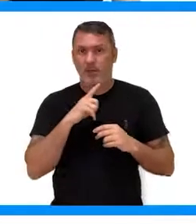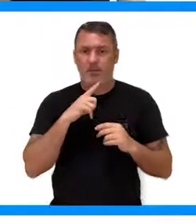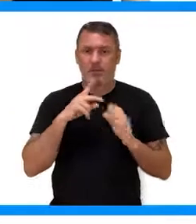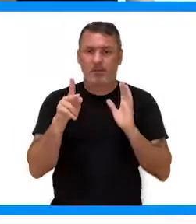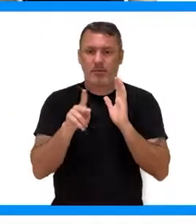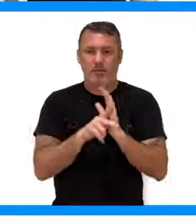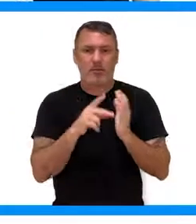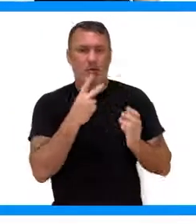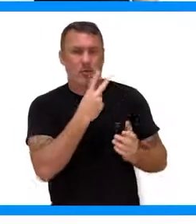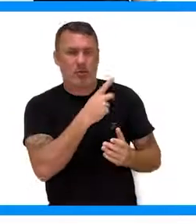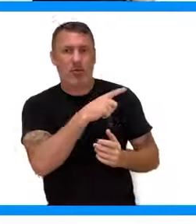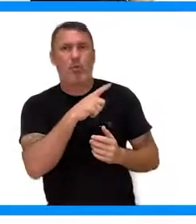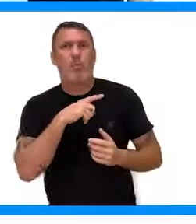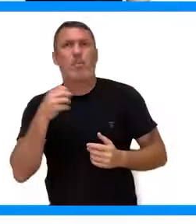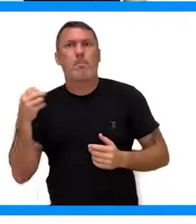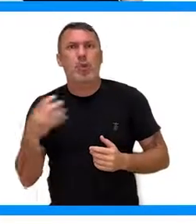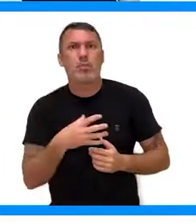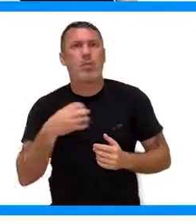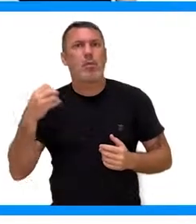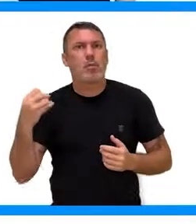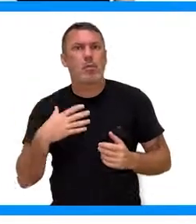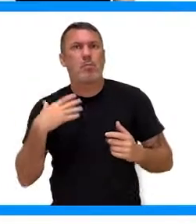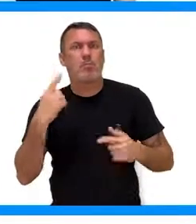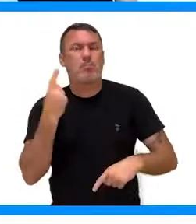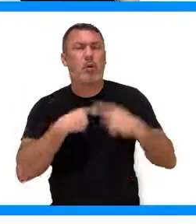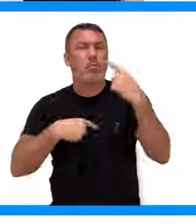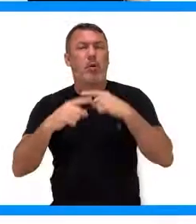as propriedades latifundiárias se modernizarem a